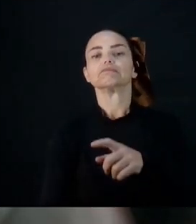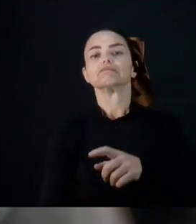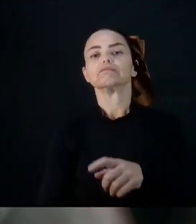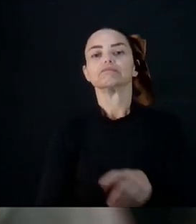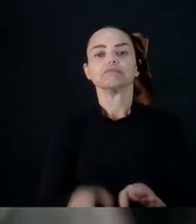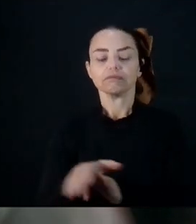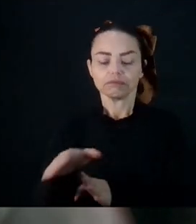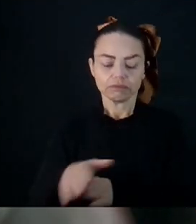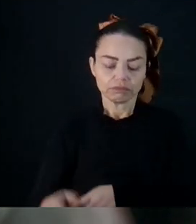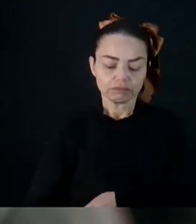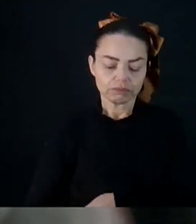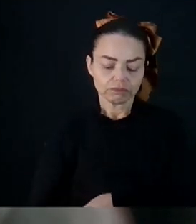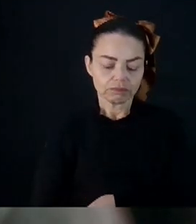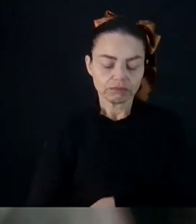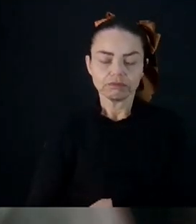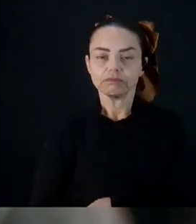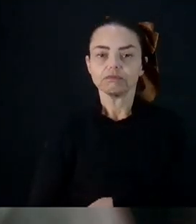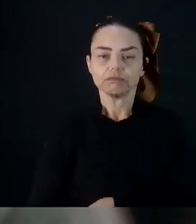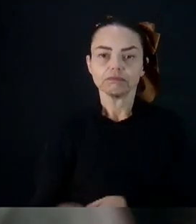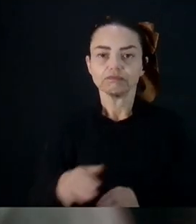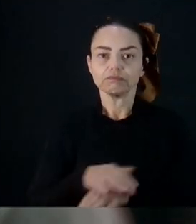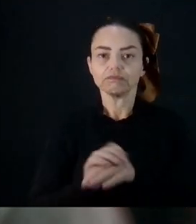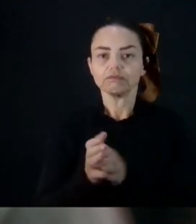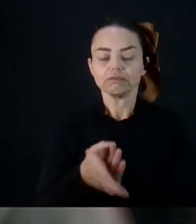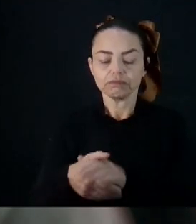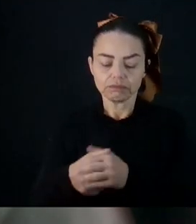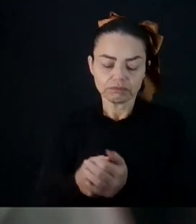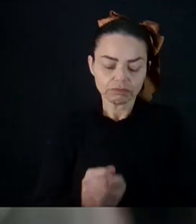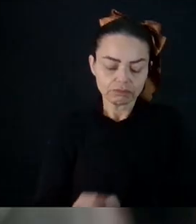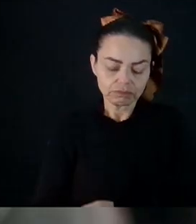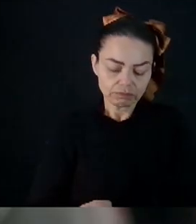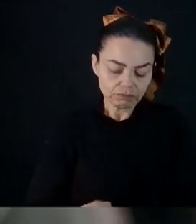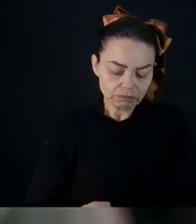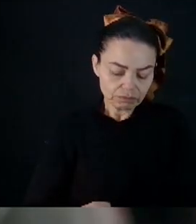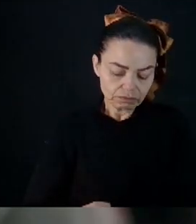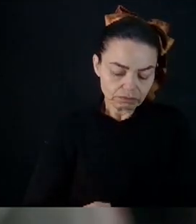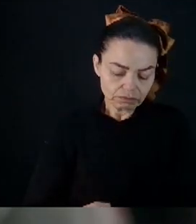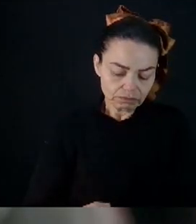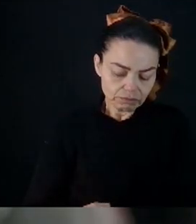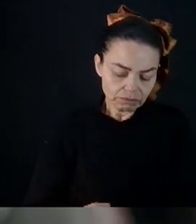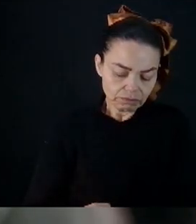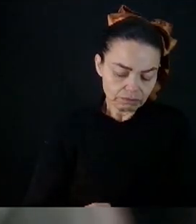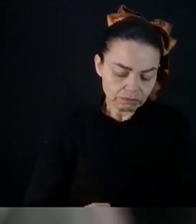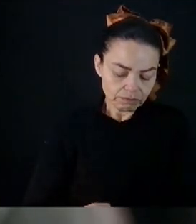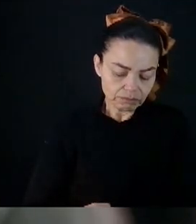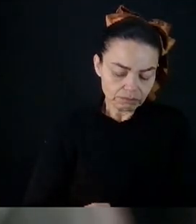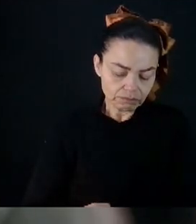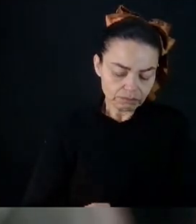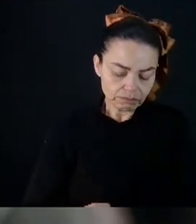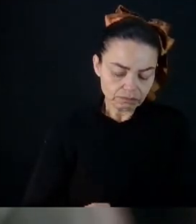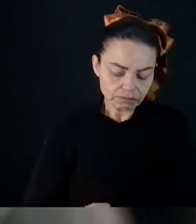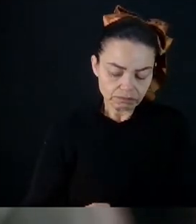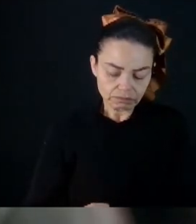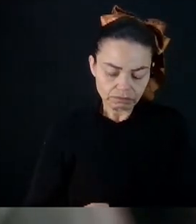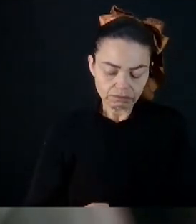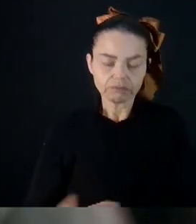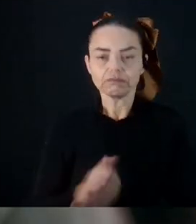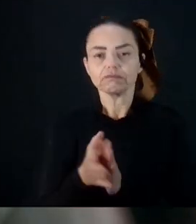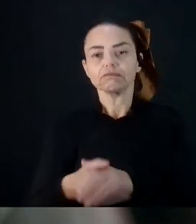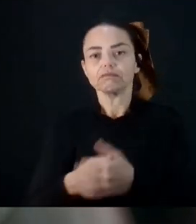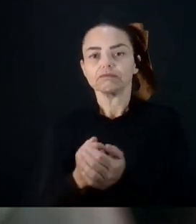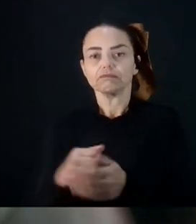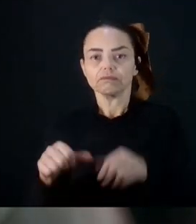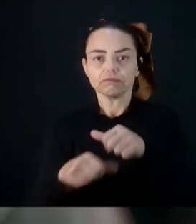qual a quantidade de sabonete. Nossa! Qual que é o hidratante ideal, como se deve higienizar na hora da troca da